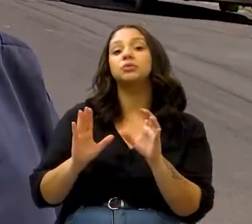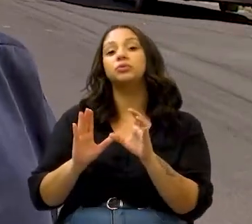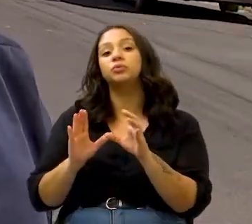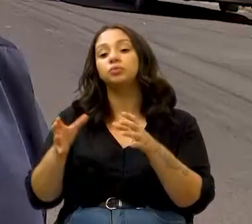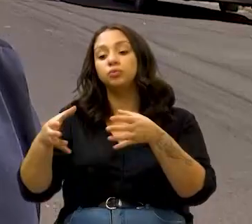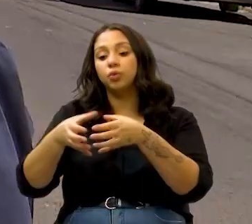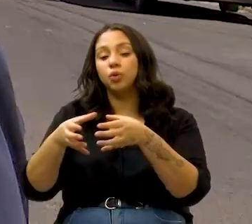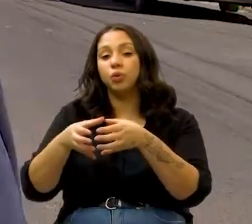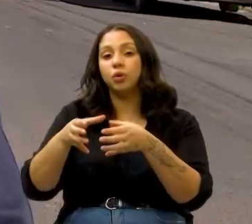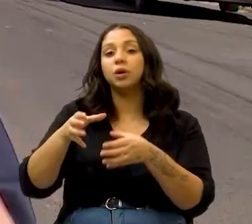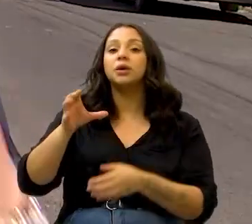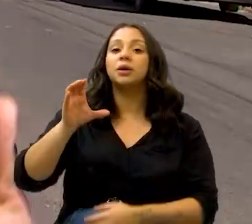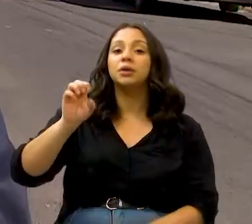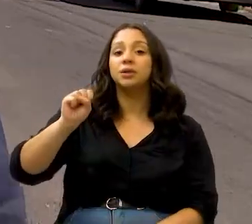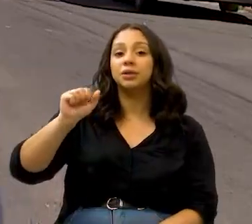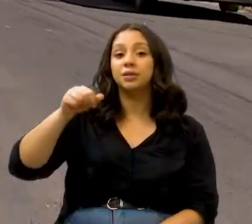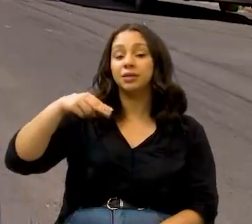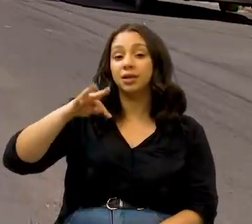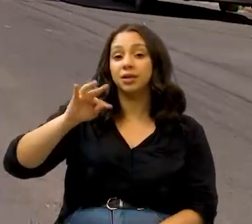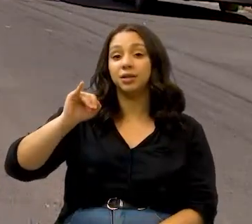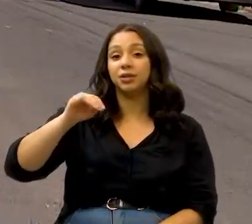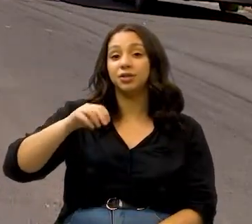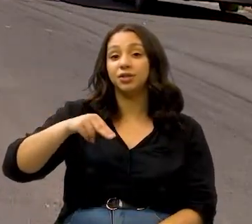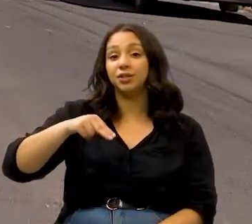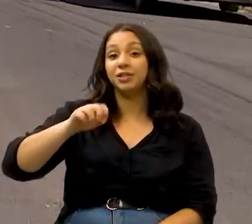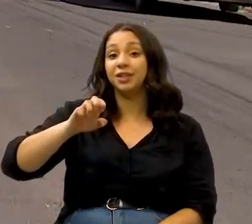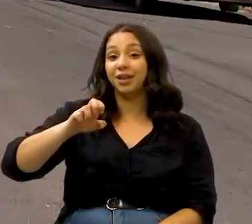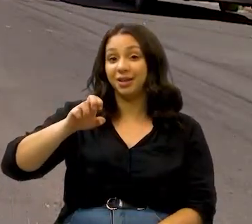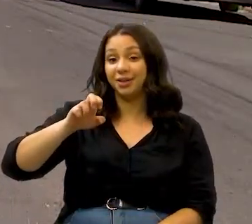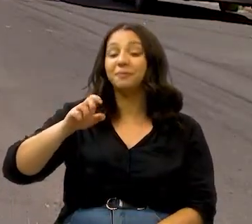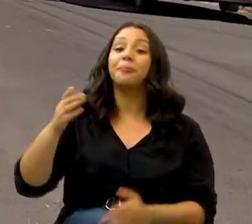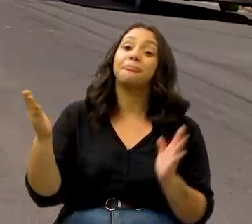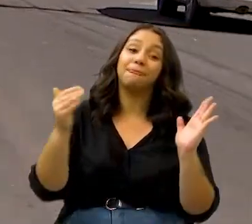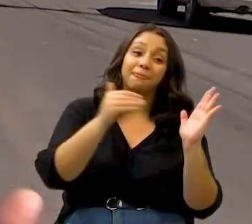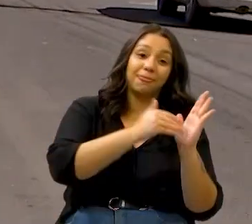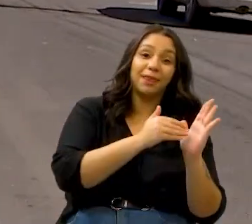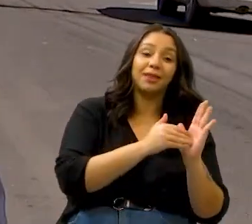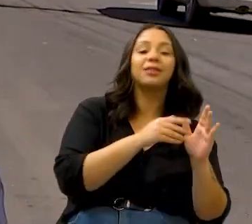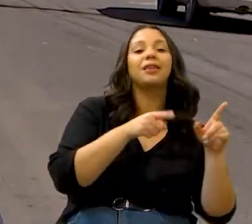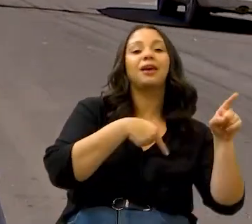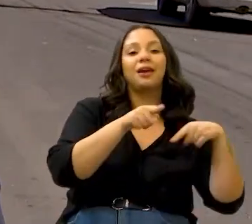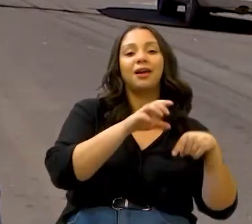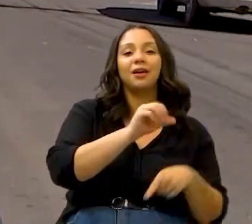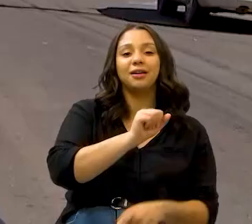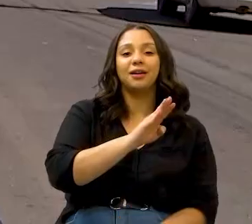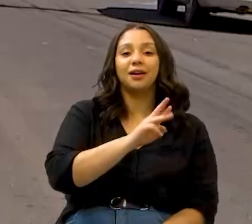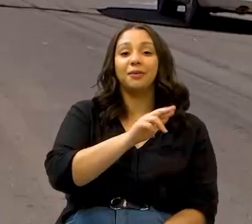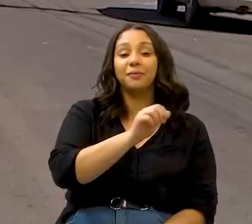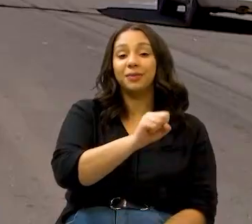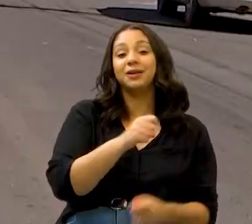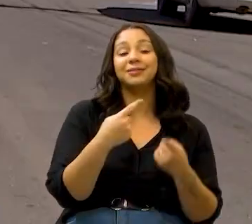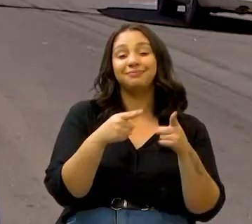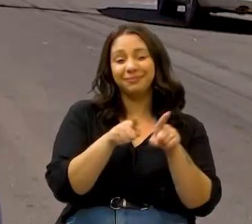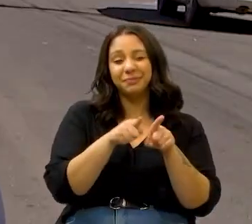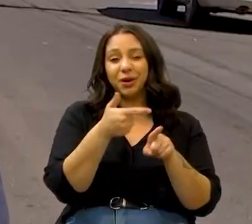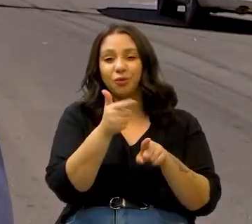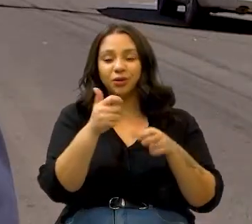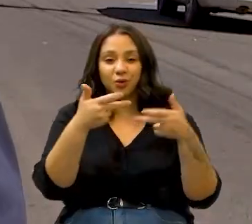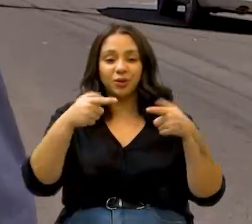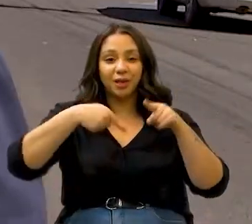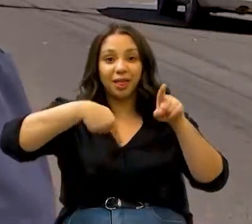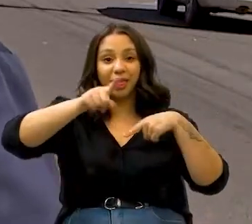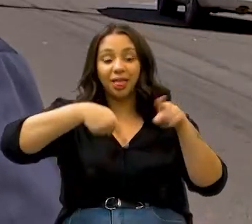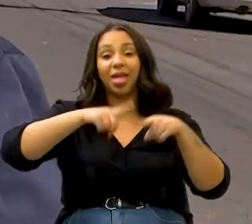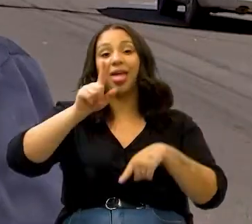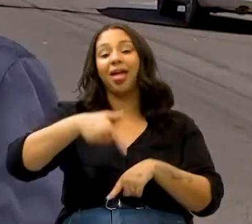do condomínio santiane vai até a Toca da mangava nesse primeiro momento que a estrada também de Joaquim Egídio ela é Estadual